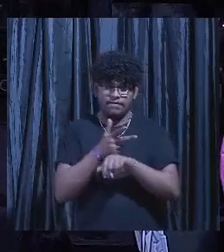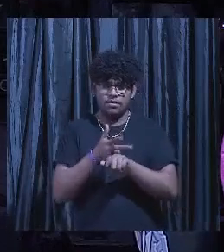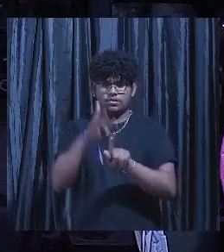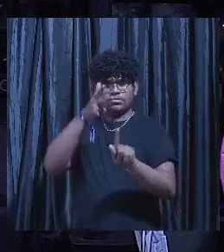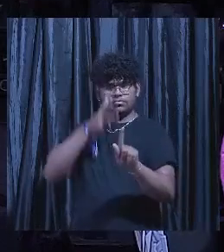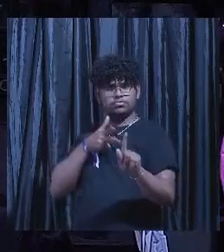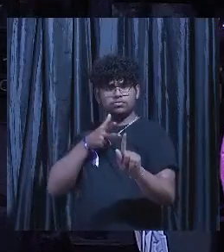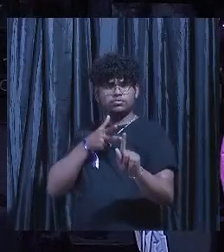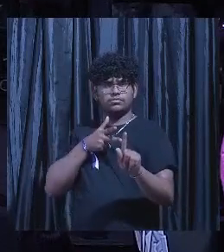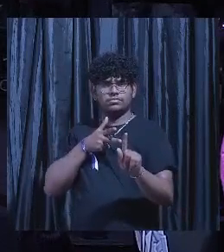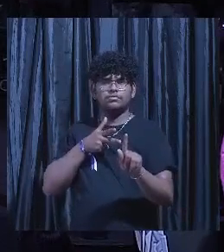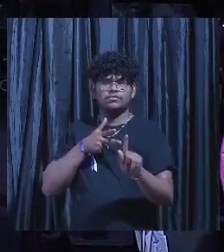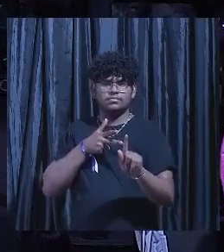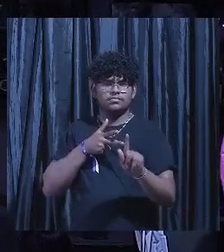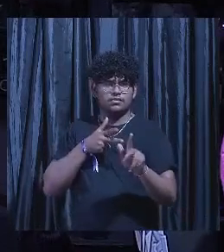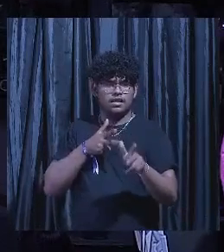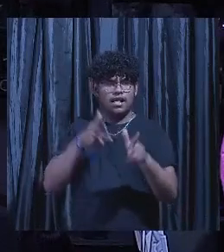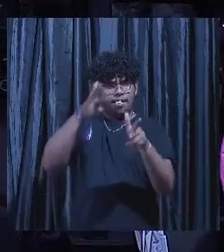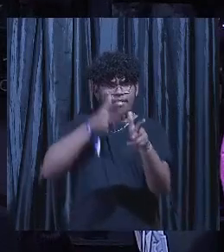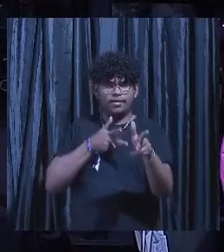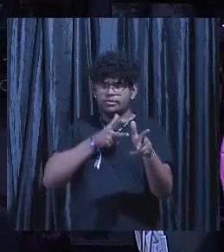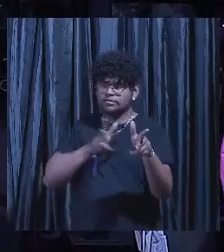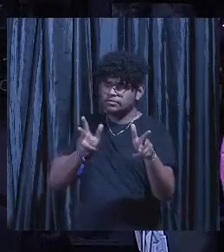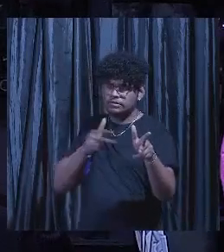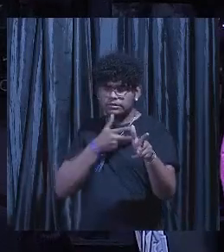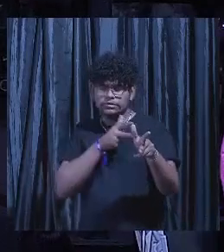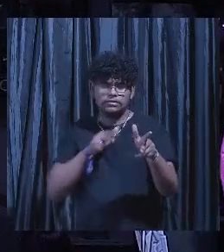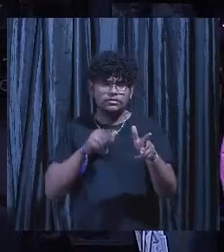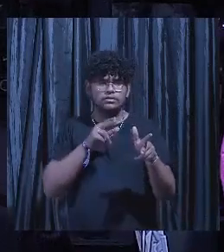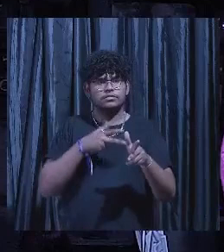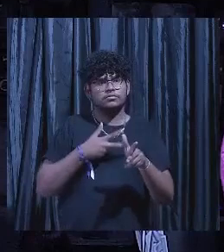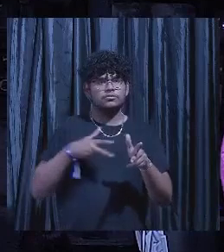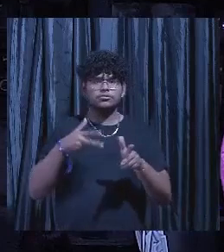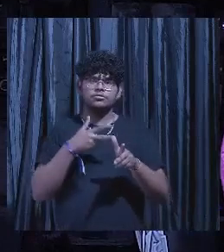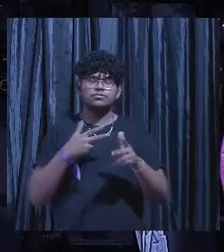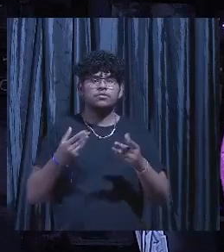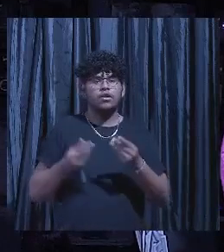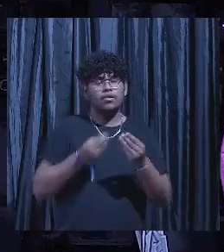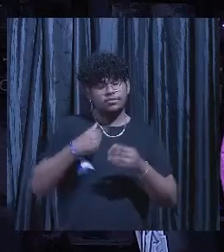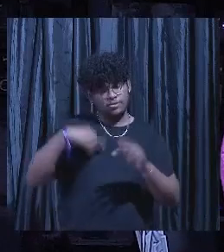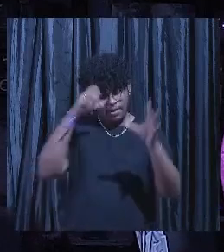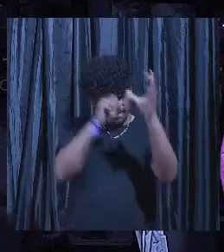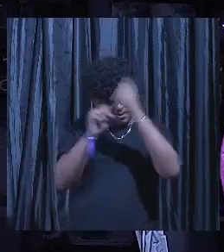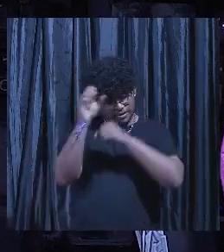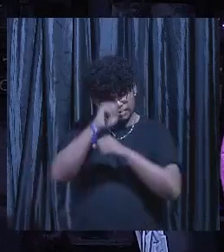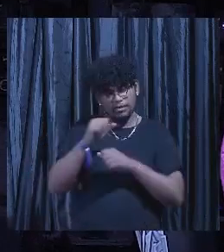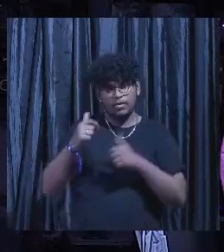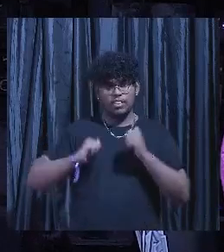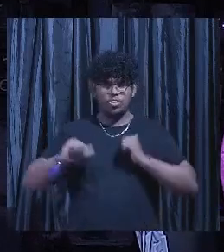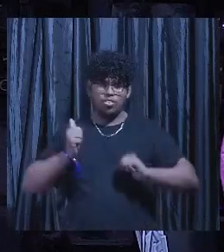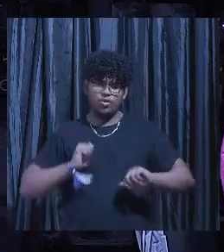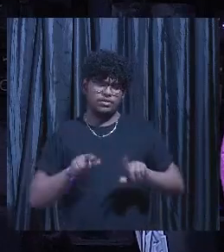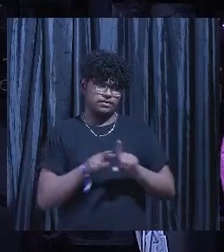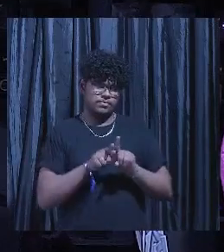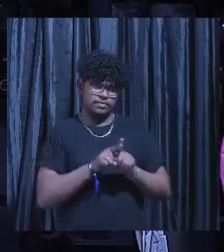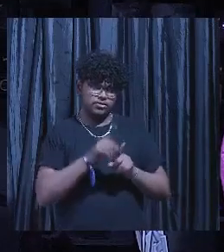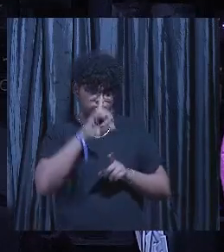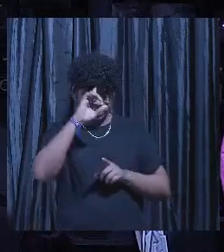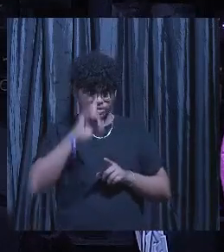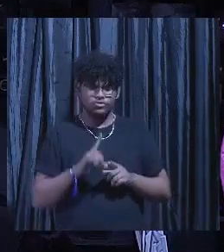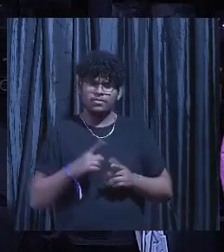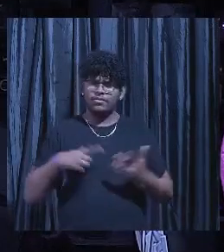acontecendo por trás das câmeras. E aí eu ia aprendendo com os atores, eu ia aprendendo com o diretor, e foi uma coisa